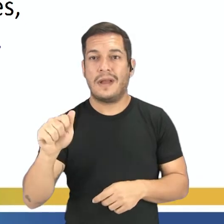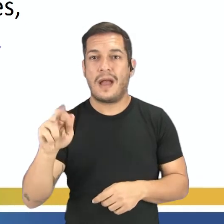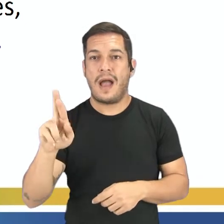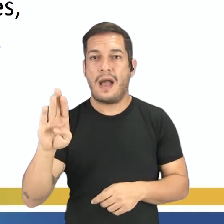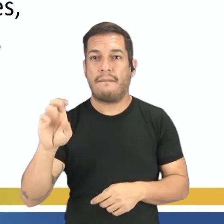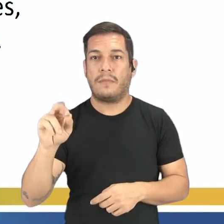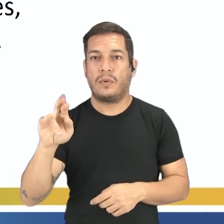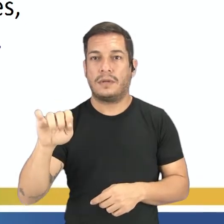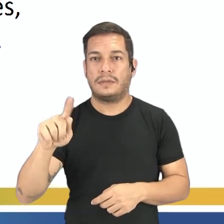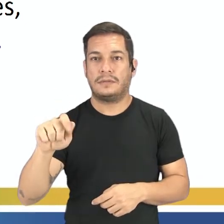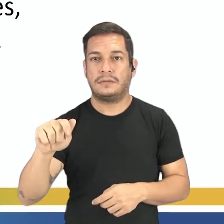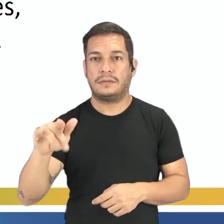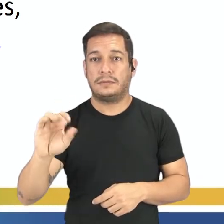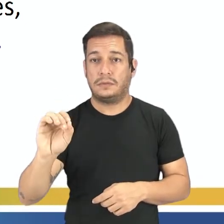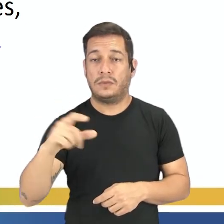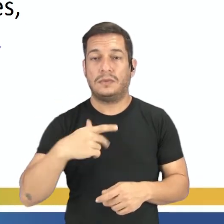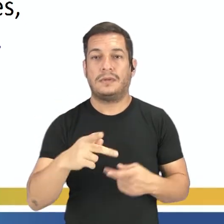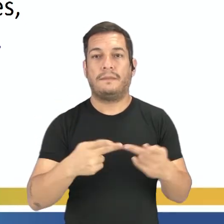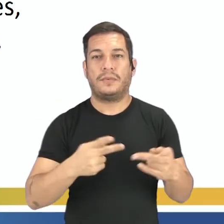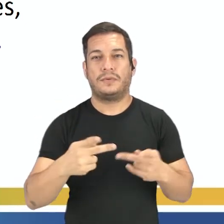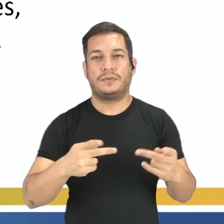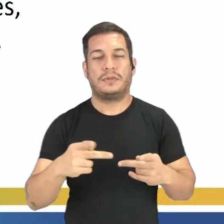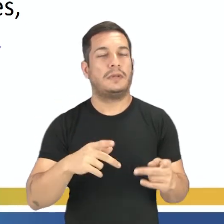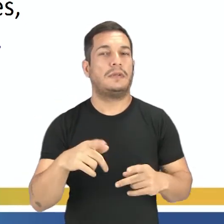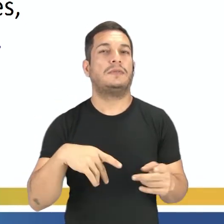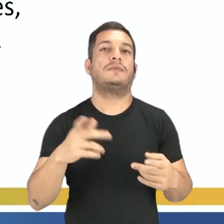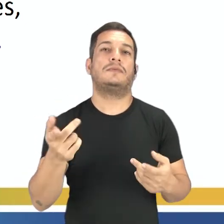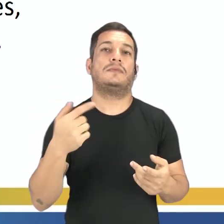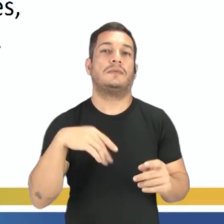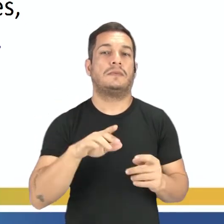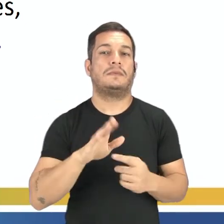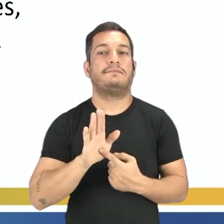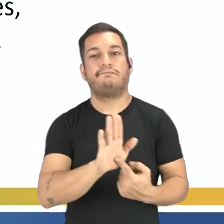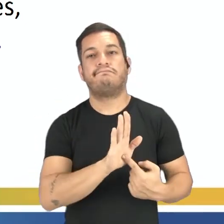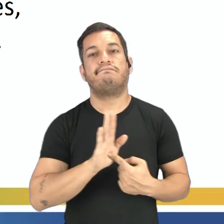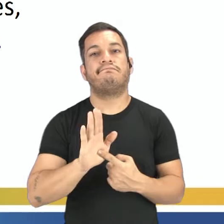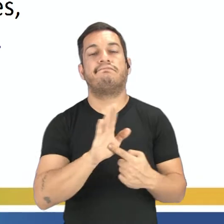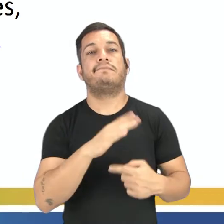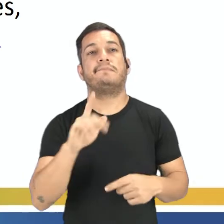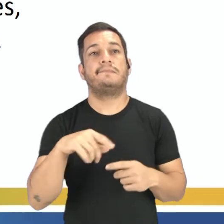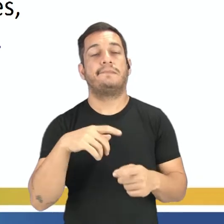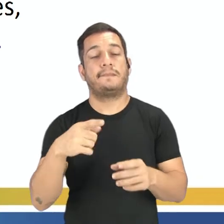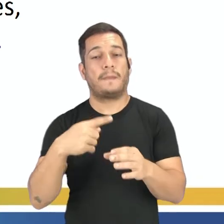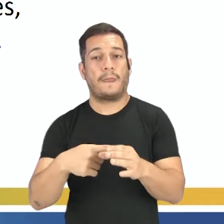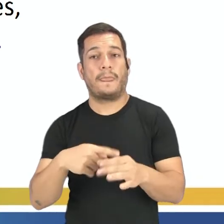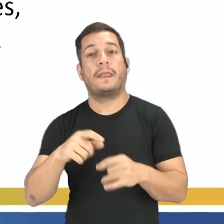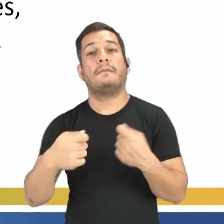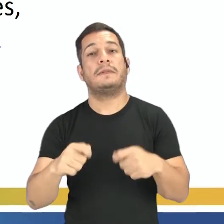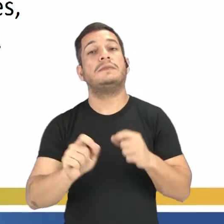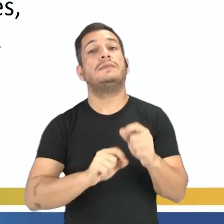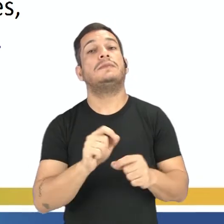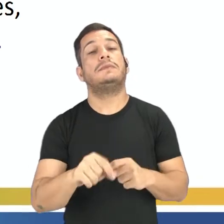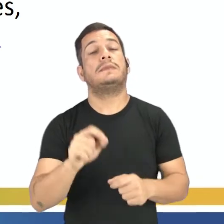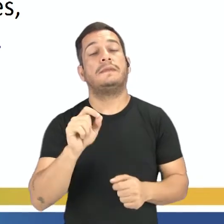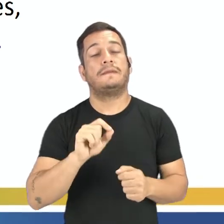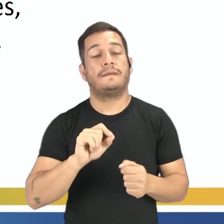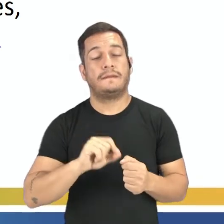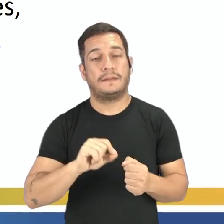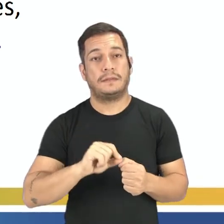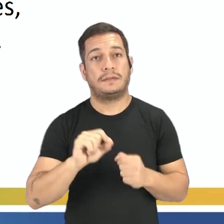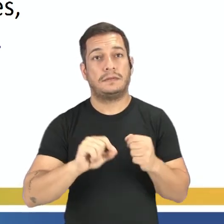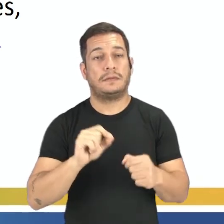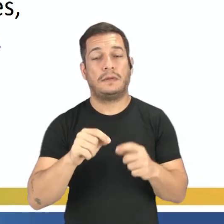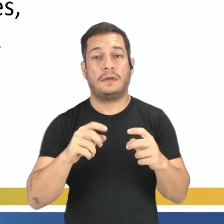não necessita fazer um projeto de arborização. Já na paisagem urbana não, a gente precisa muitas vezes é feito